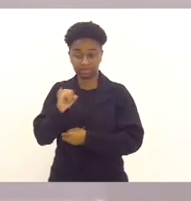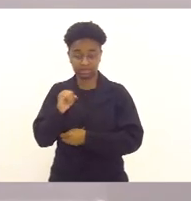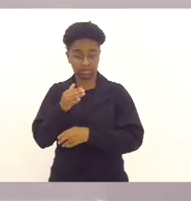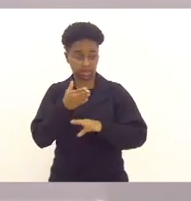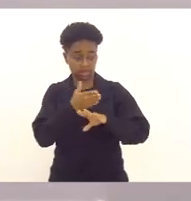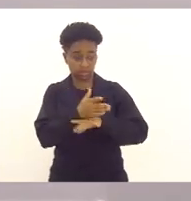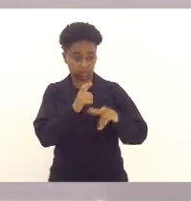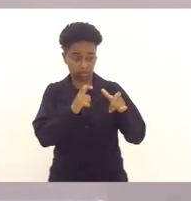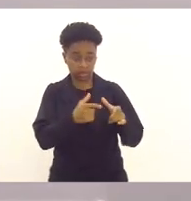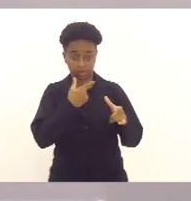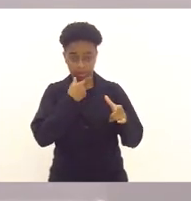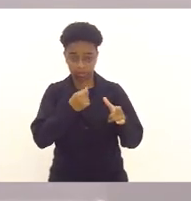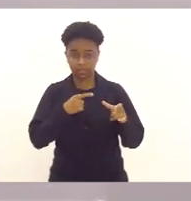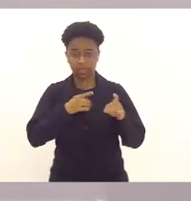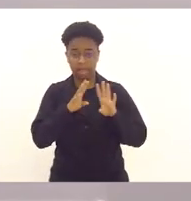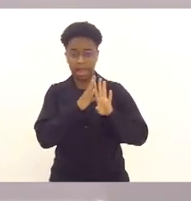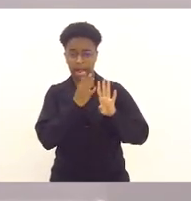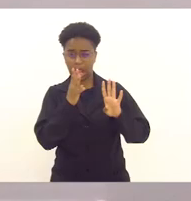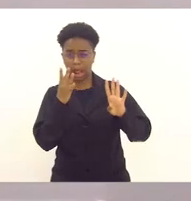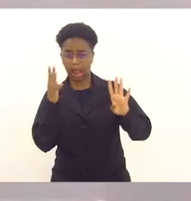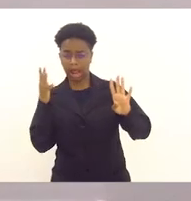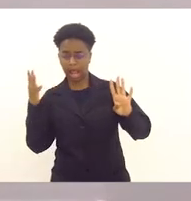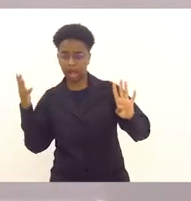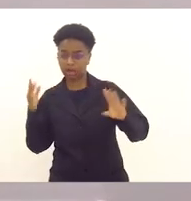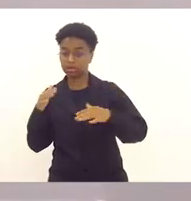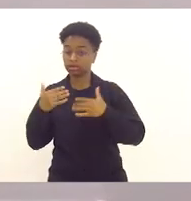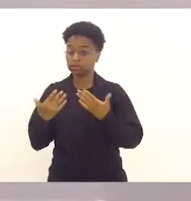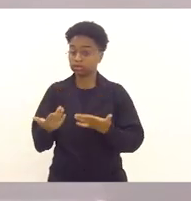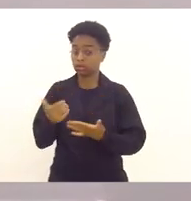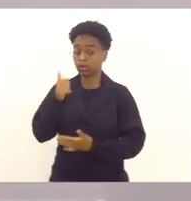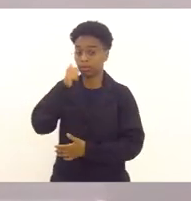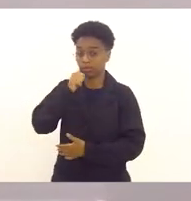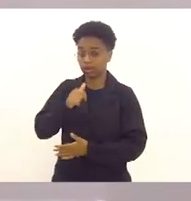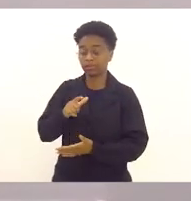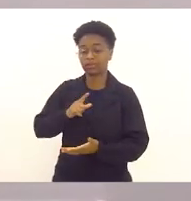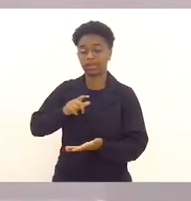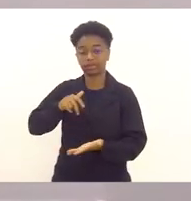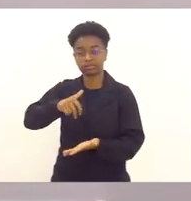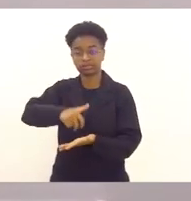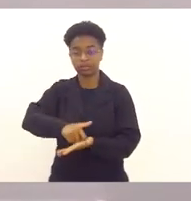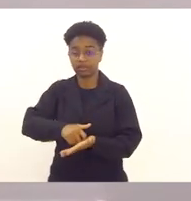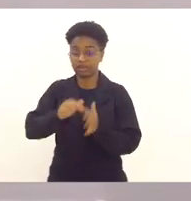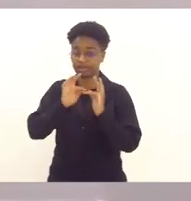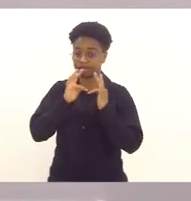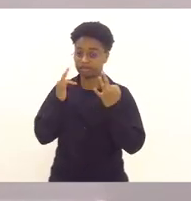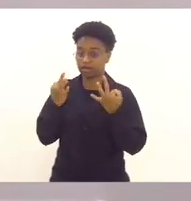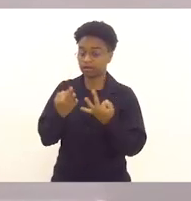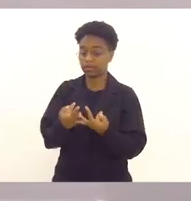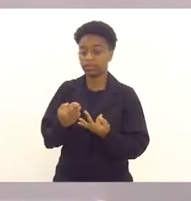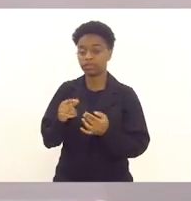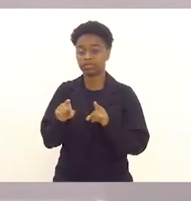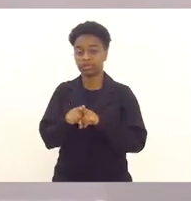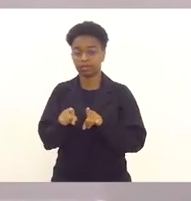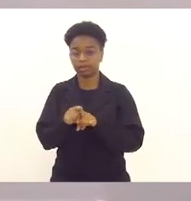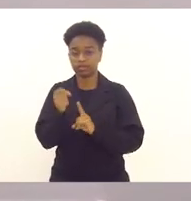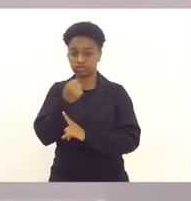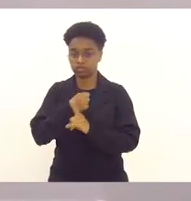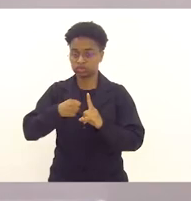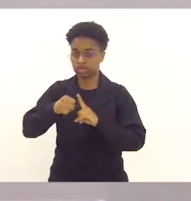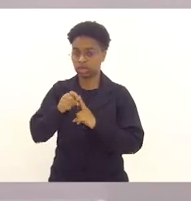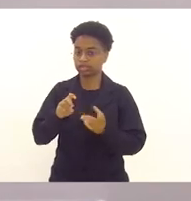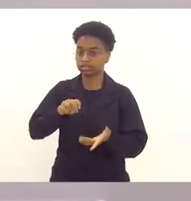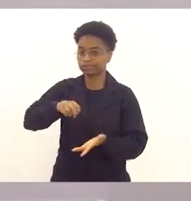a fila dá voltas então essas mulheres elas são punidas suas próprias famílias elas são punidas pela sociedade